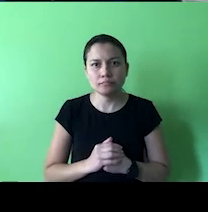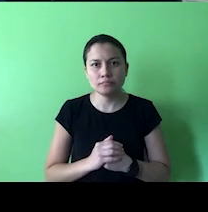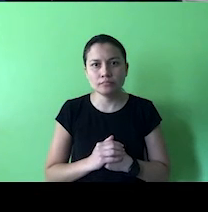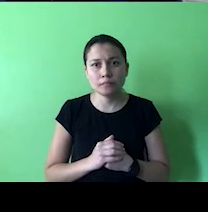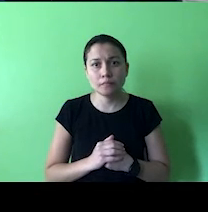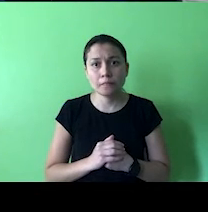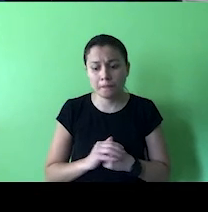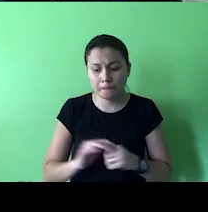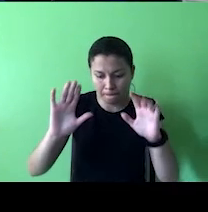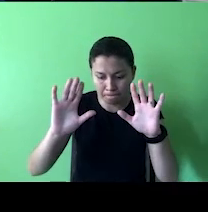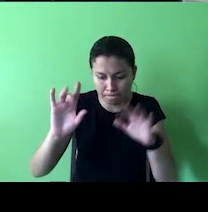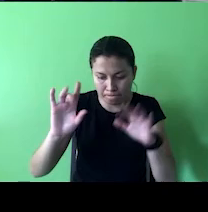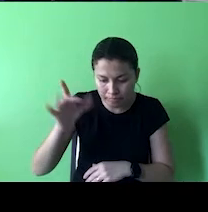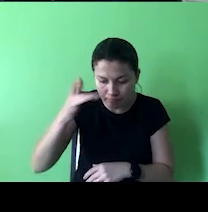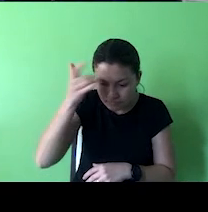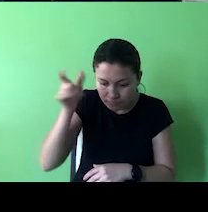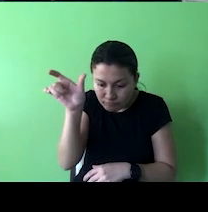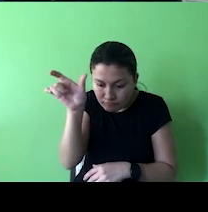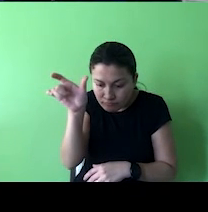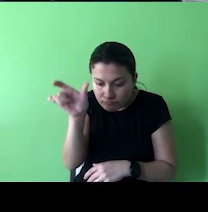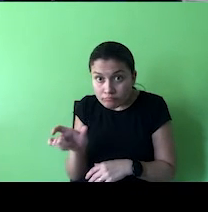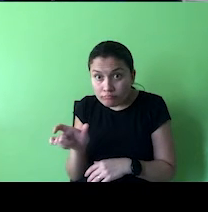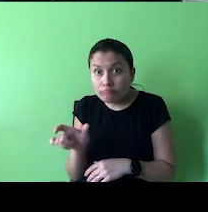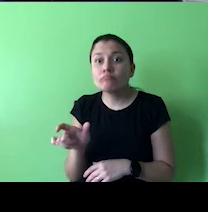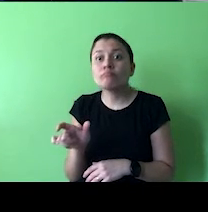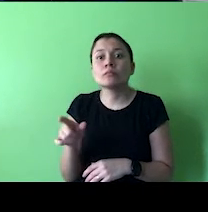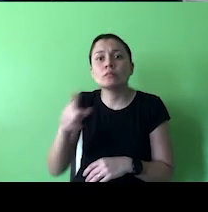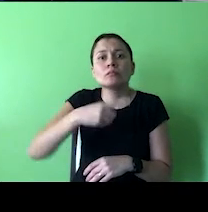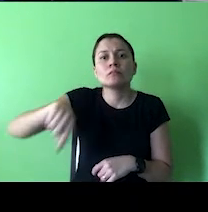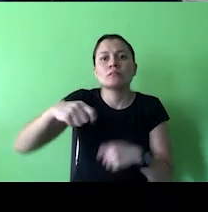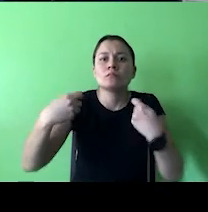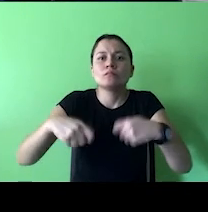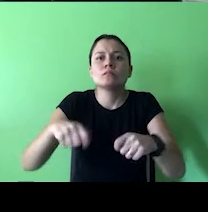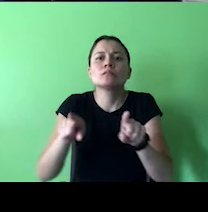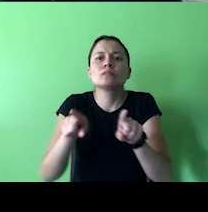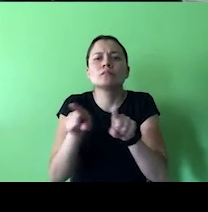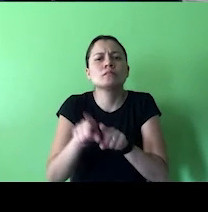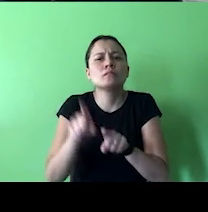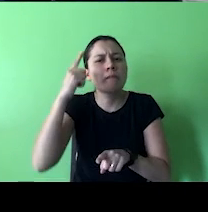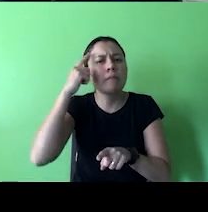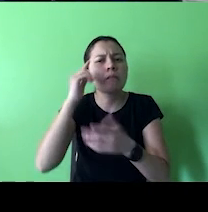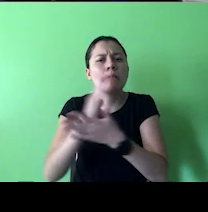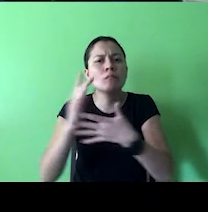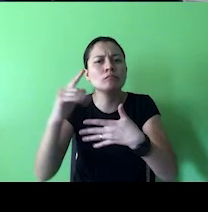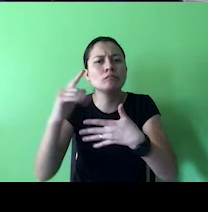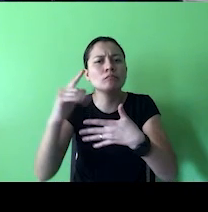o usuário dentro desse processo da gente, né? A gente precisa definir algumas coisas que são muito